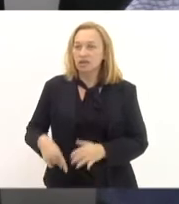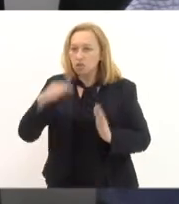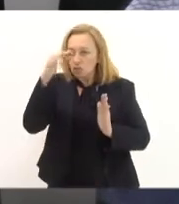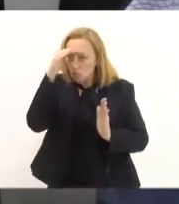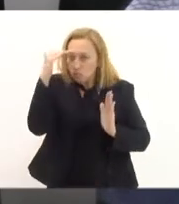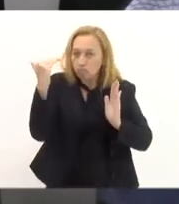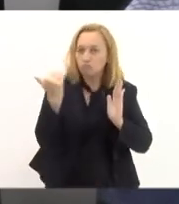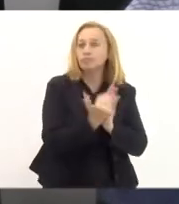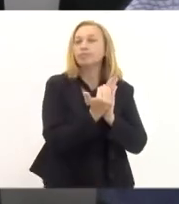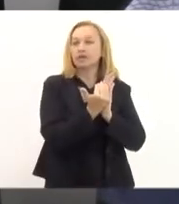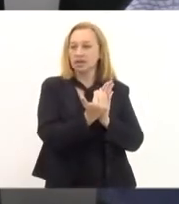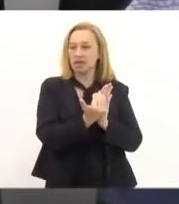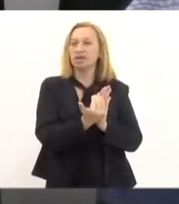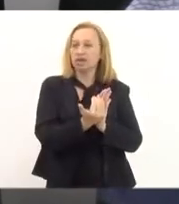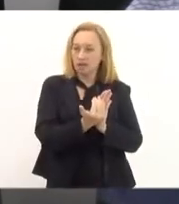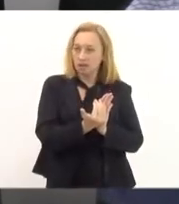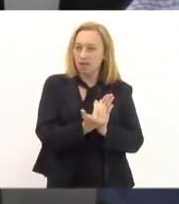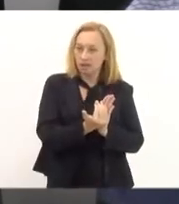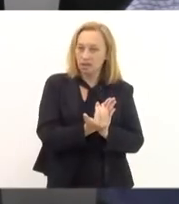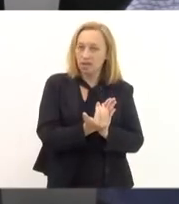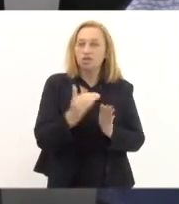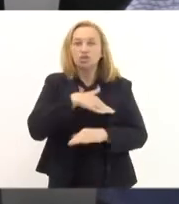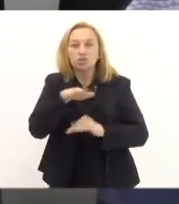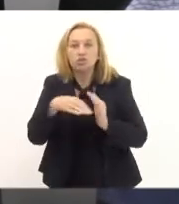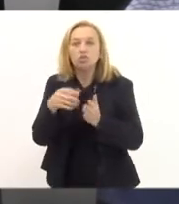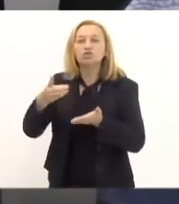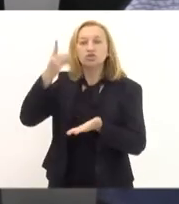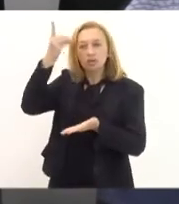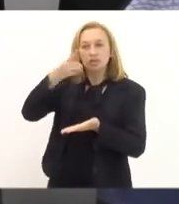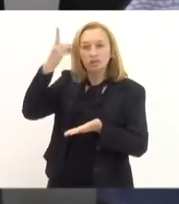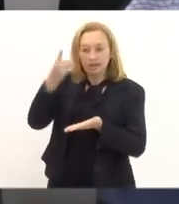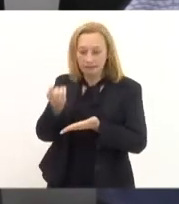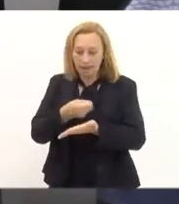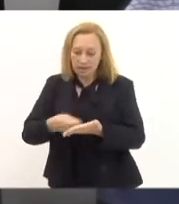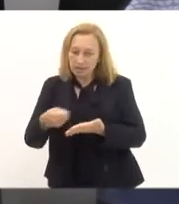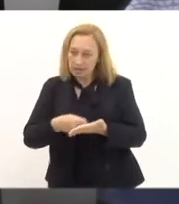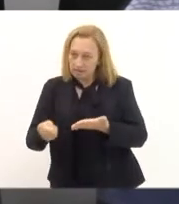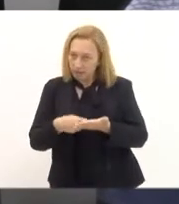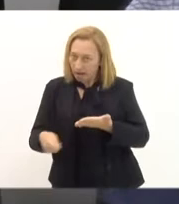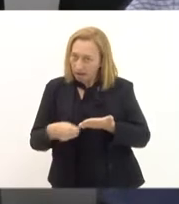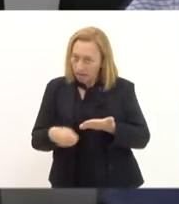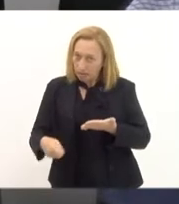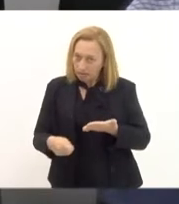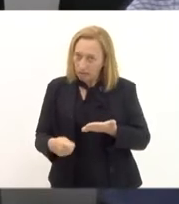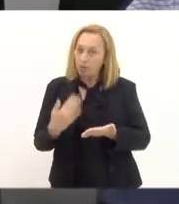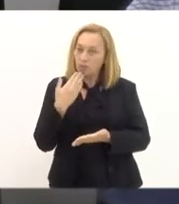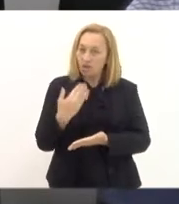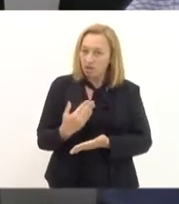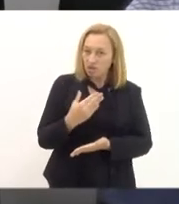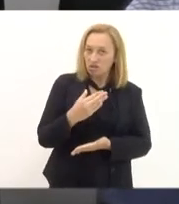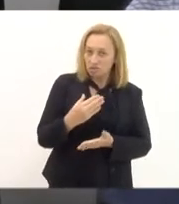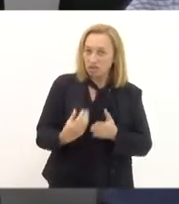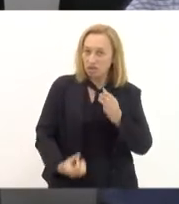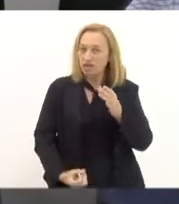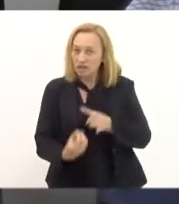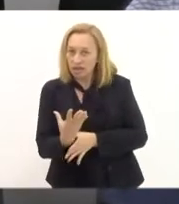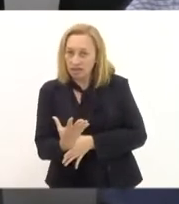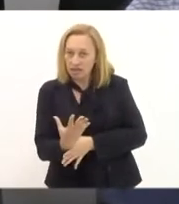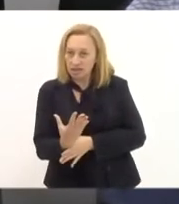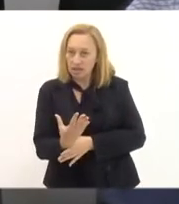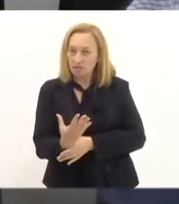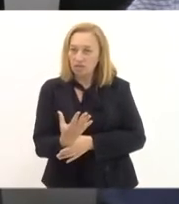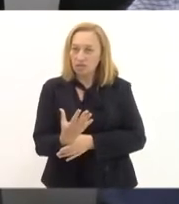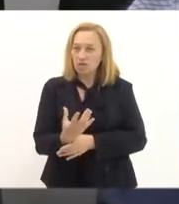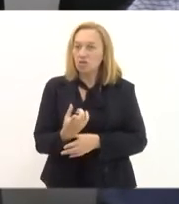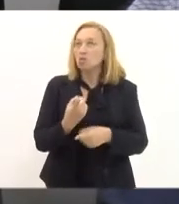a decisão dos deputados que assinaram o requerimento de instalação não é só uma uma decisão uma vontade pessoal